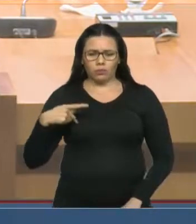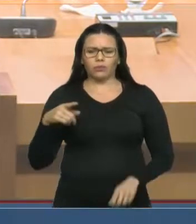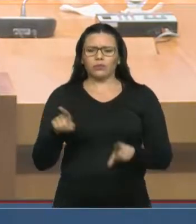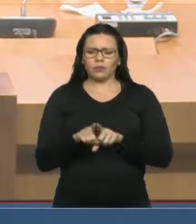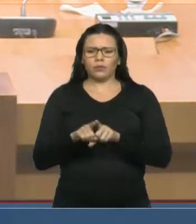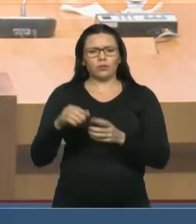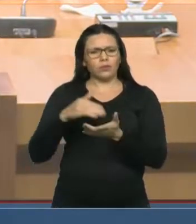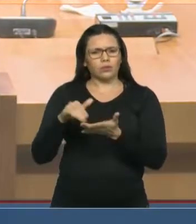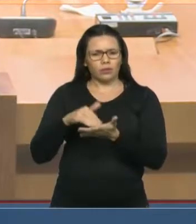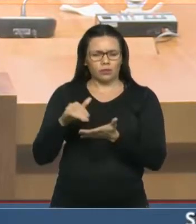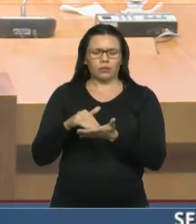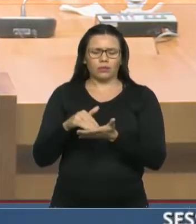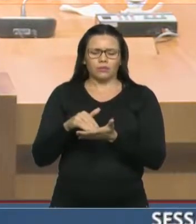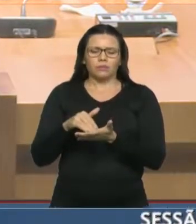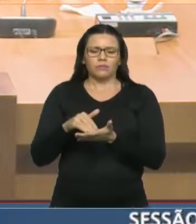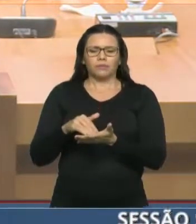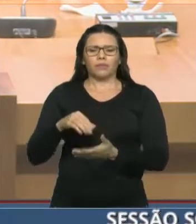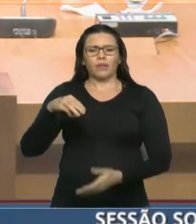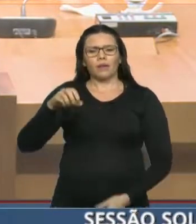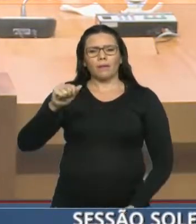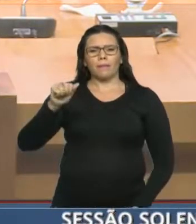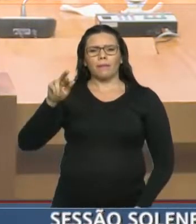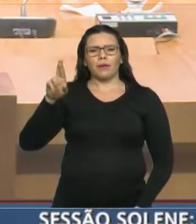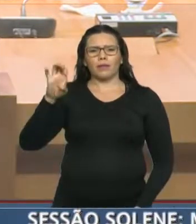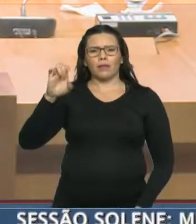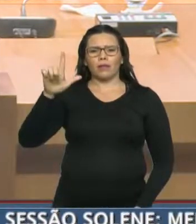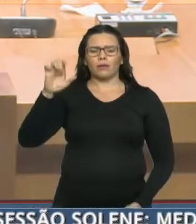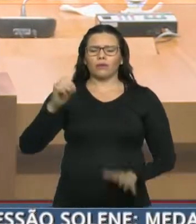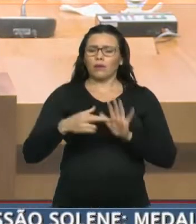Civil, representando o Poder Executivo. E isso